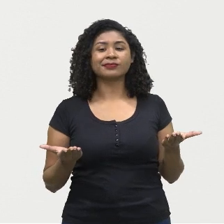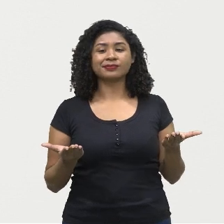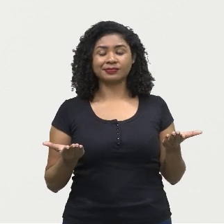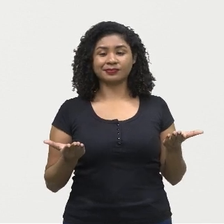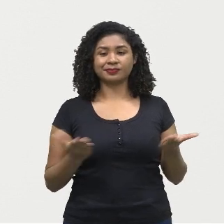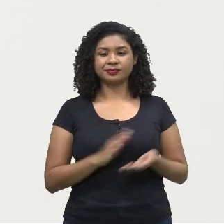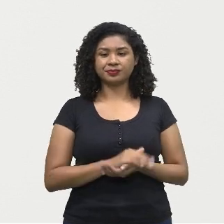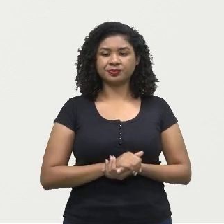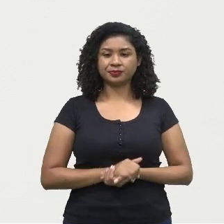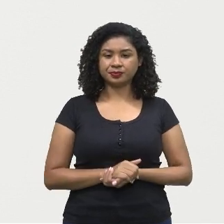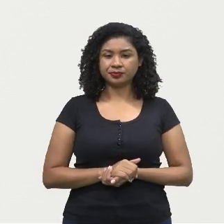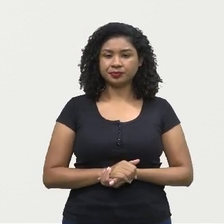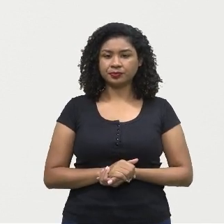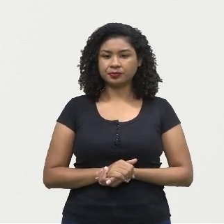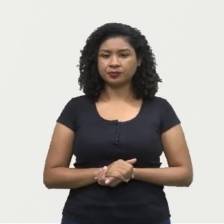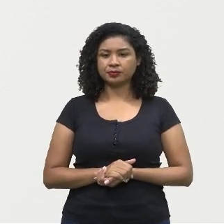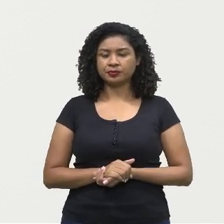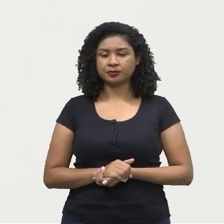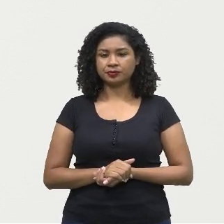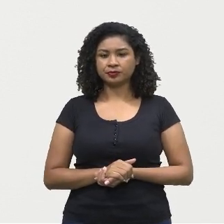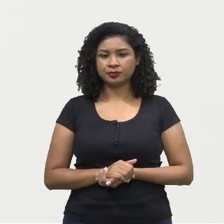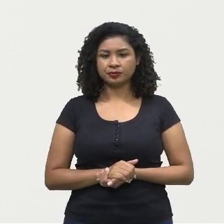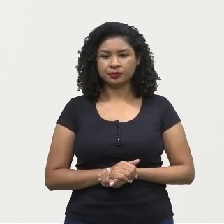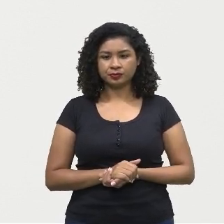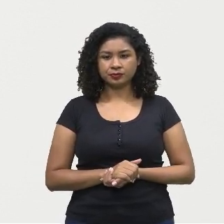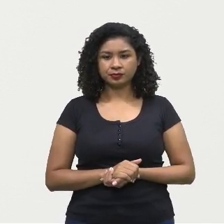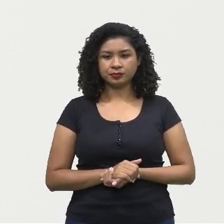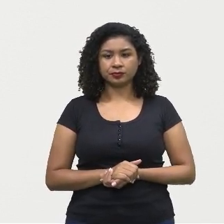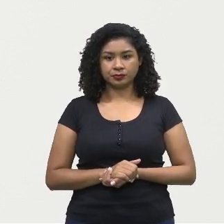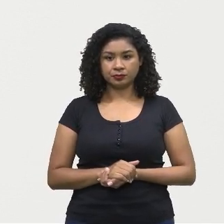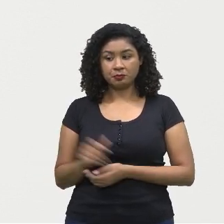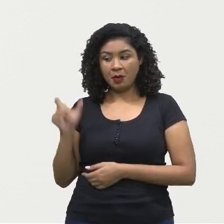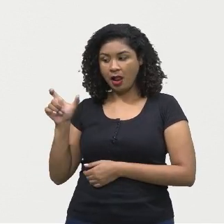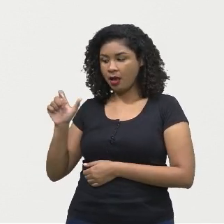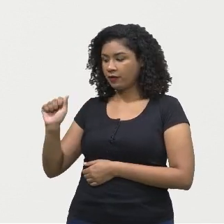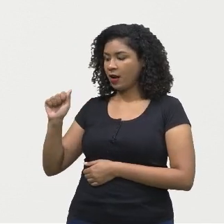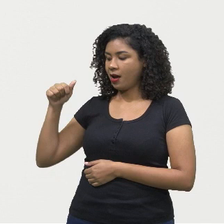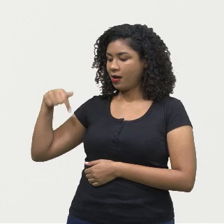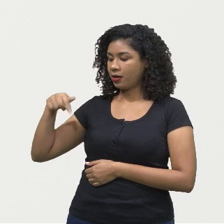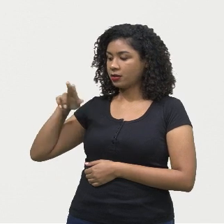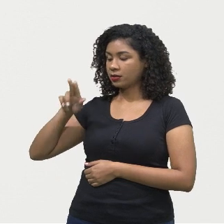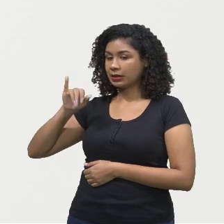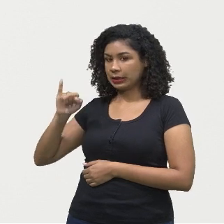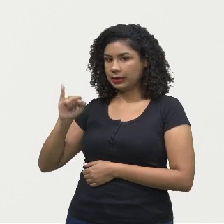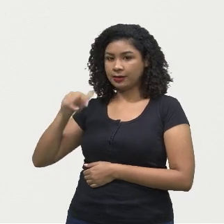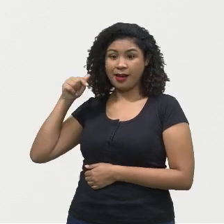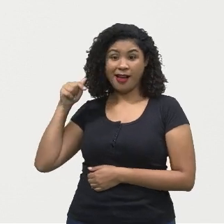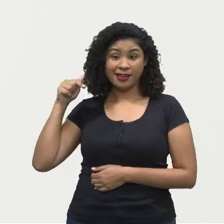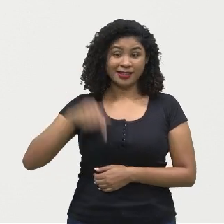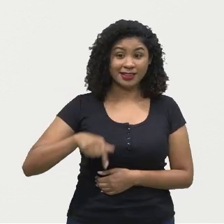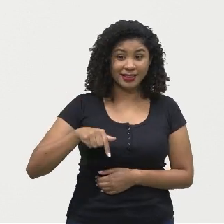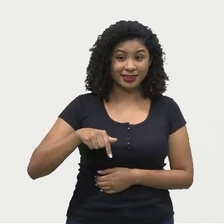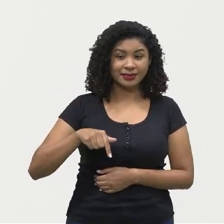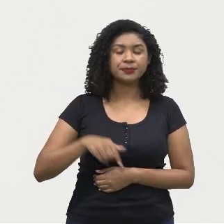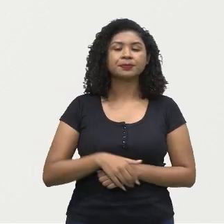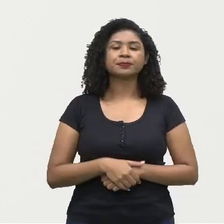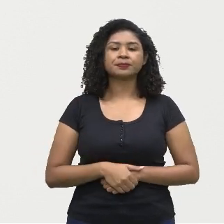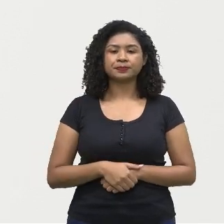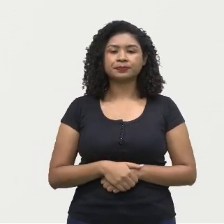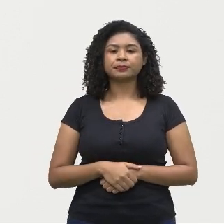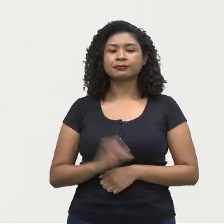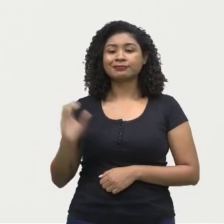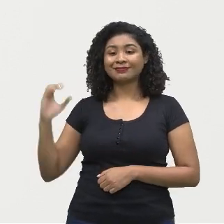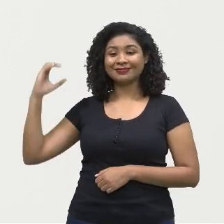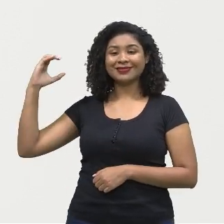advérbio aqui? Qual é a relação que ele estabelece? Aqui, aí você aponta para onde você está. Qual é a relação?